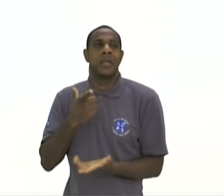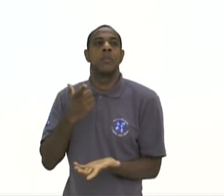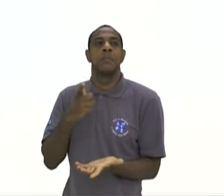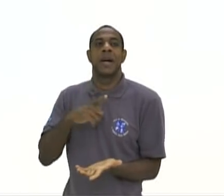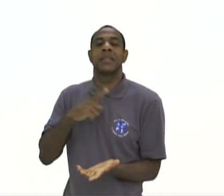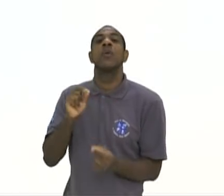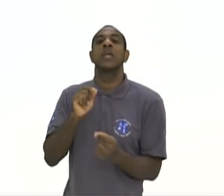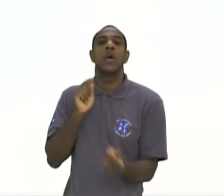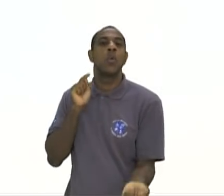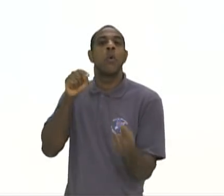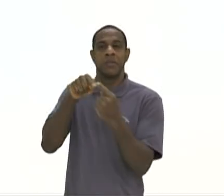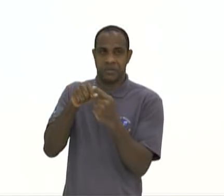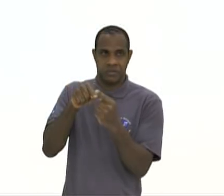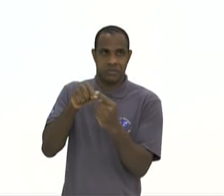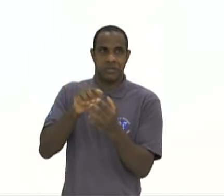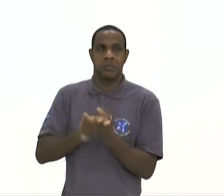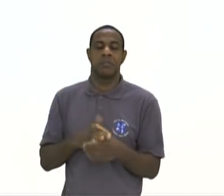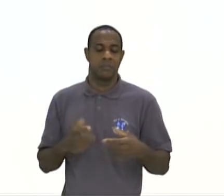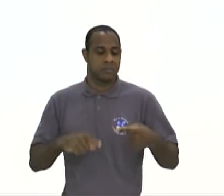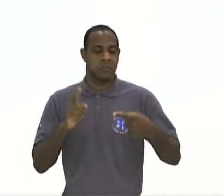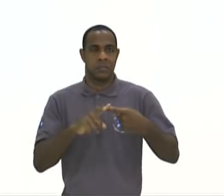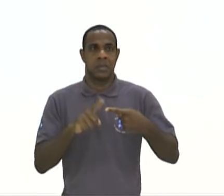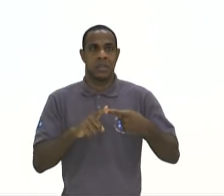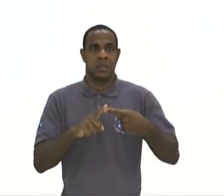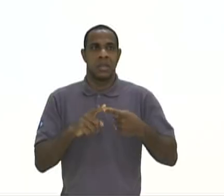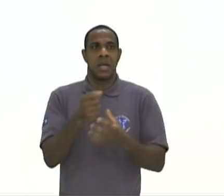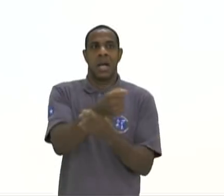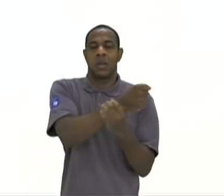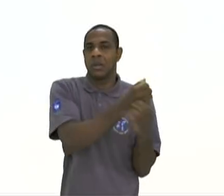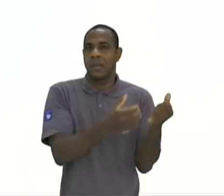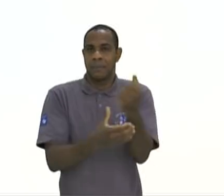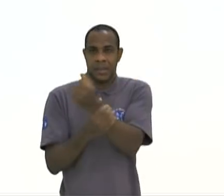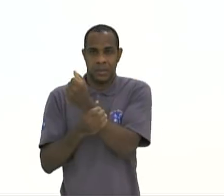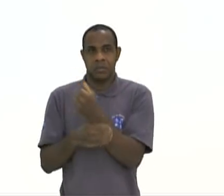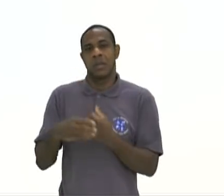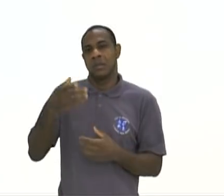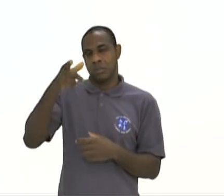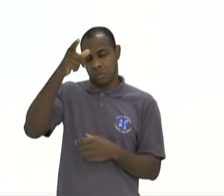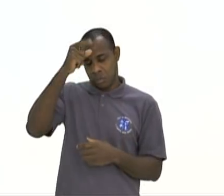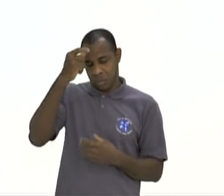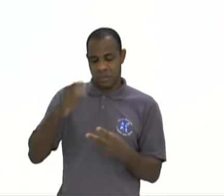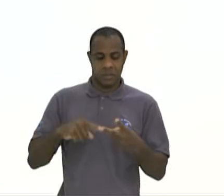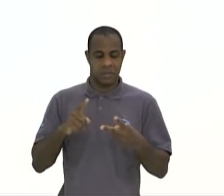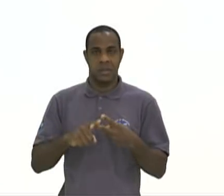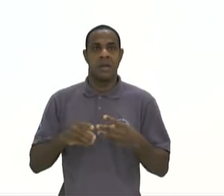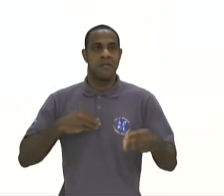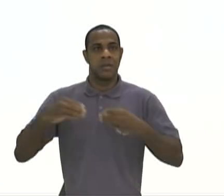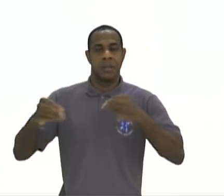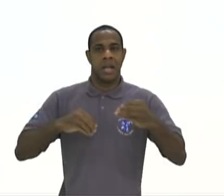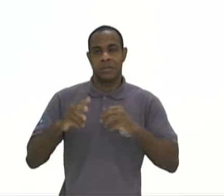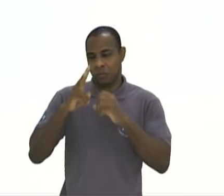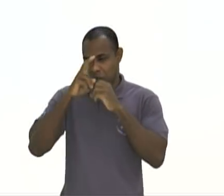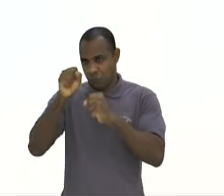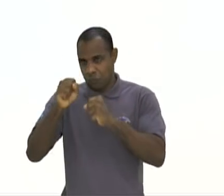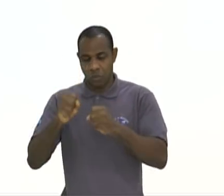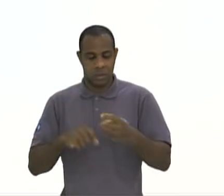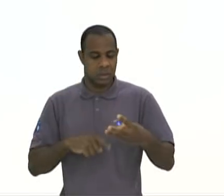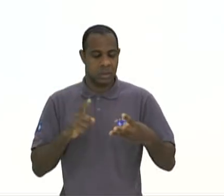objetivos? Letra A, alongamento e relaxamento. Letra B, flexibilidade e força. Letra